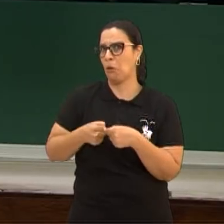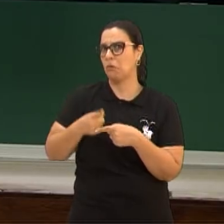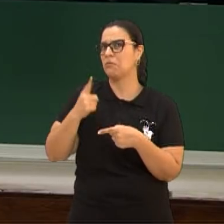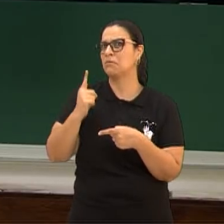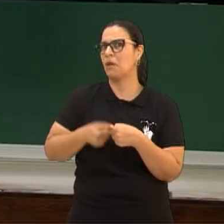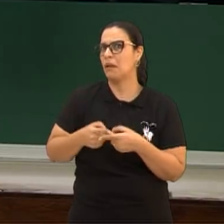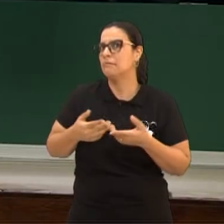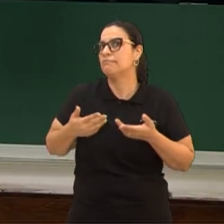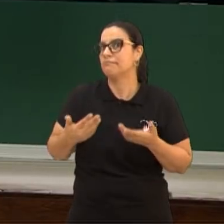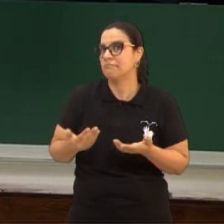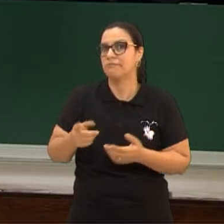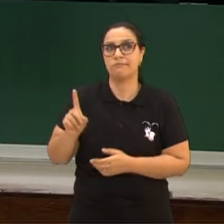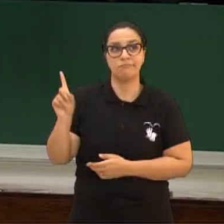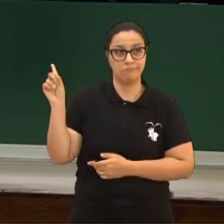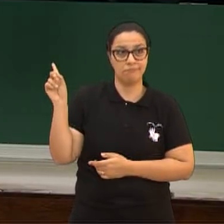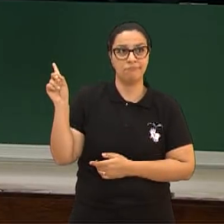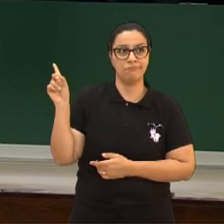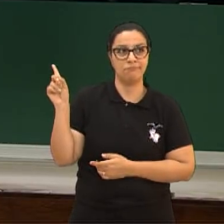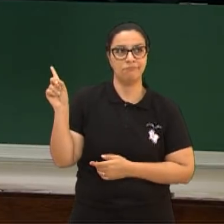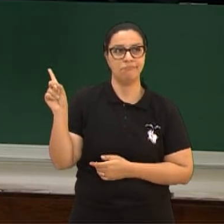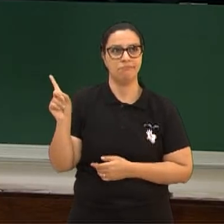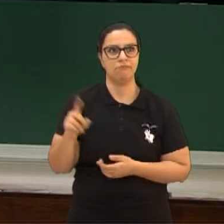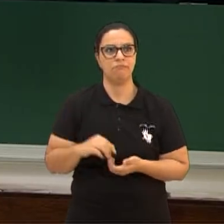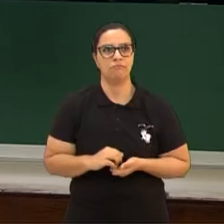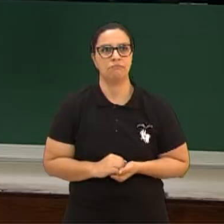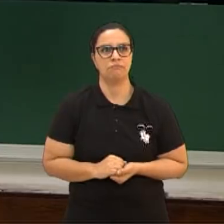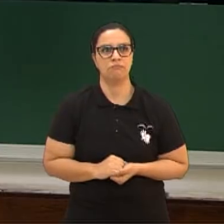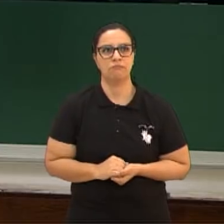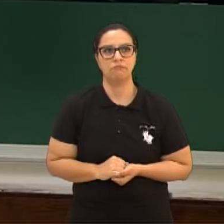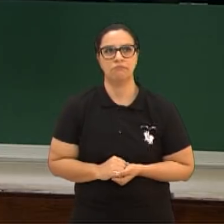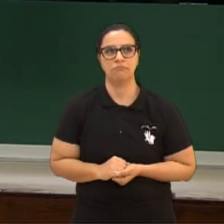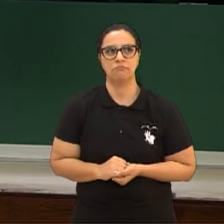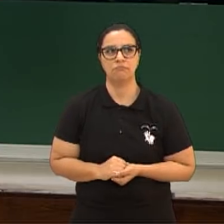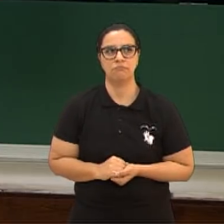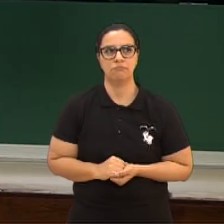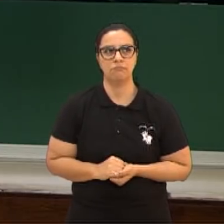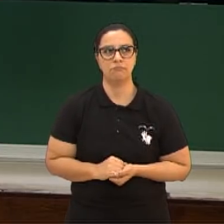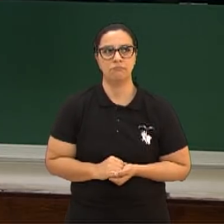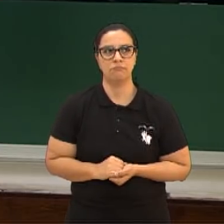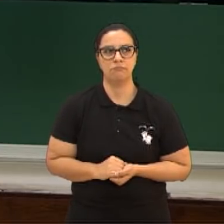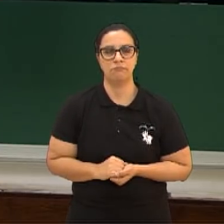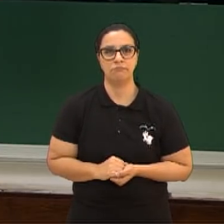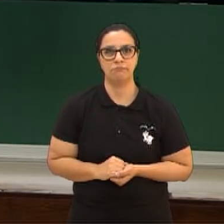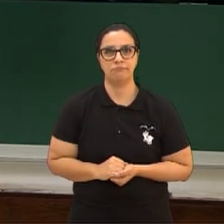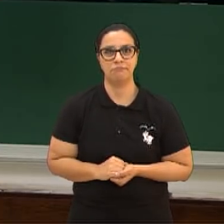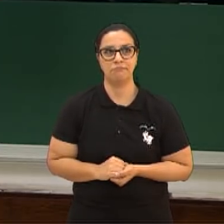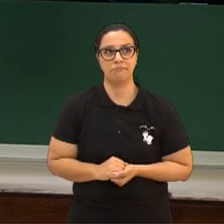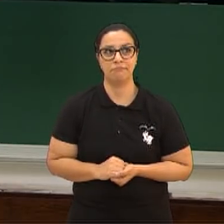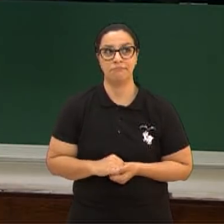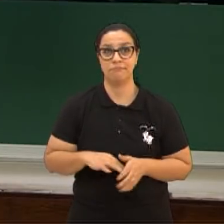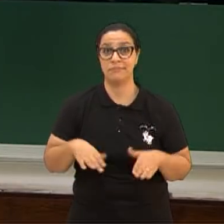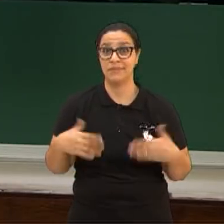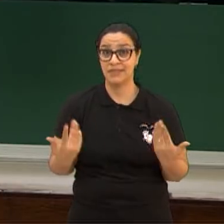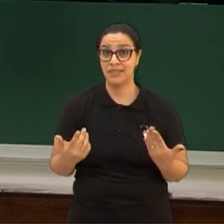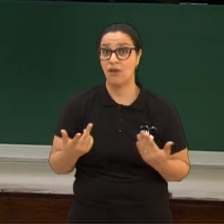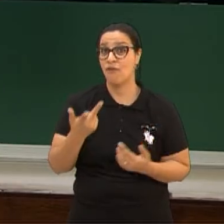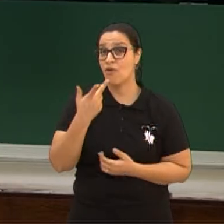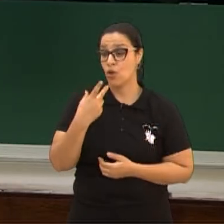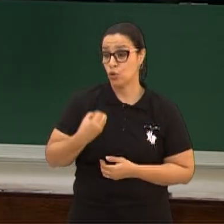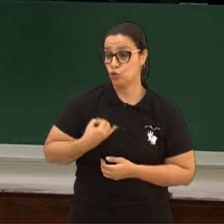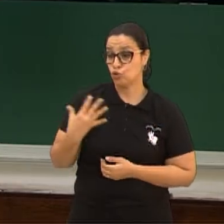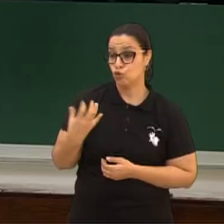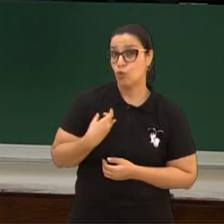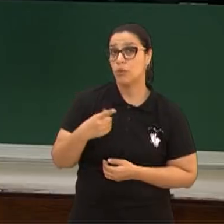quê? That is strange in numbers. O que os